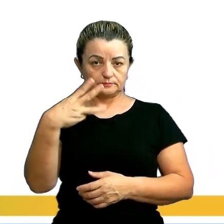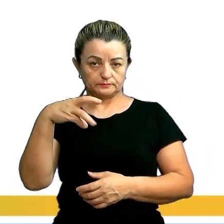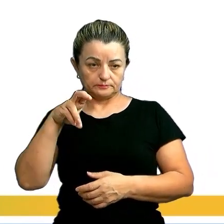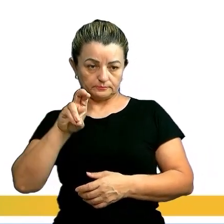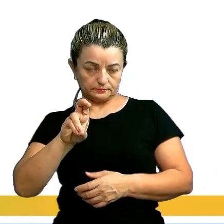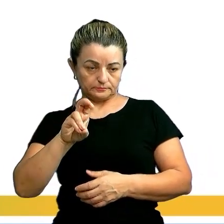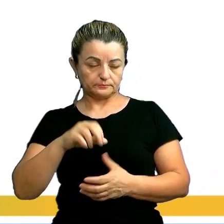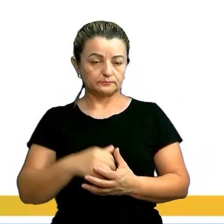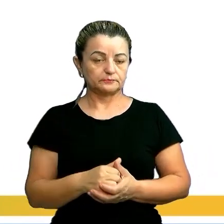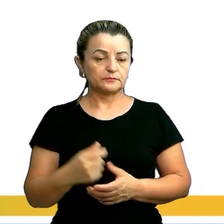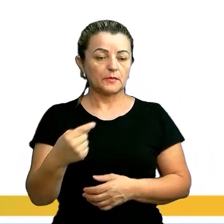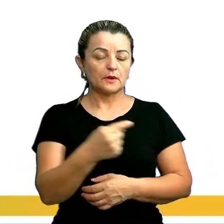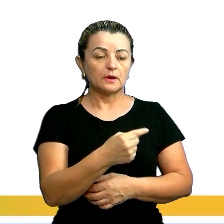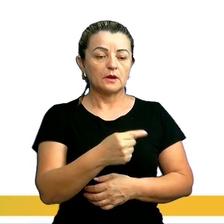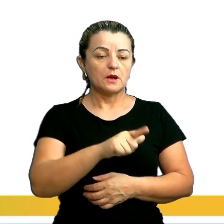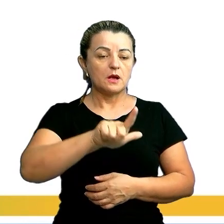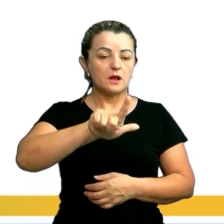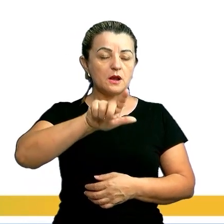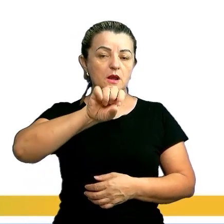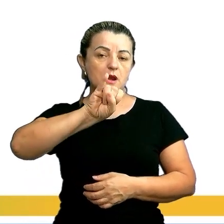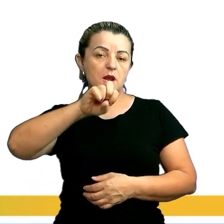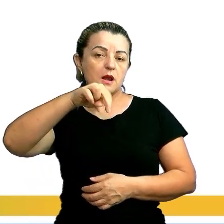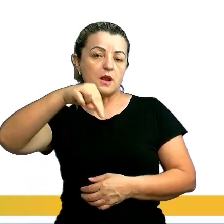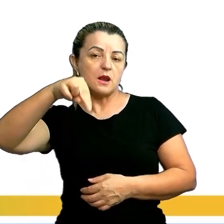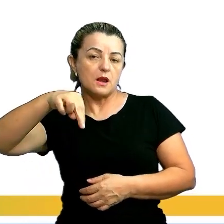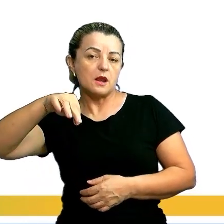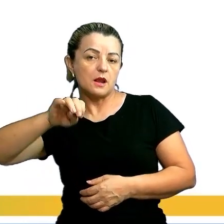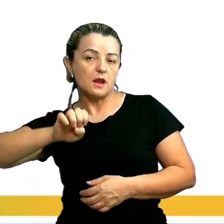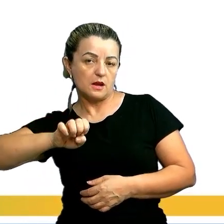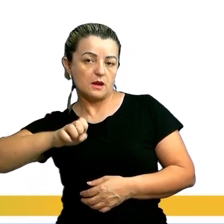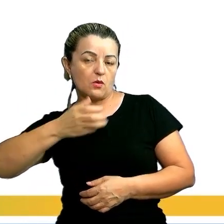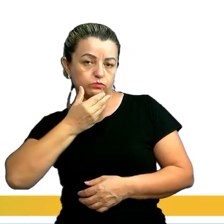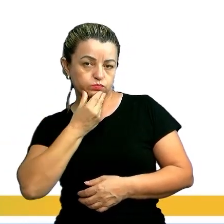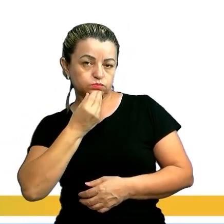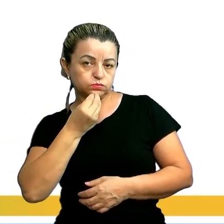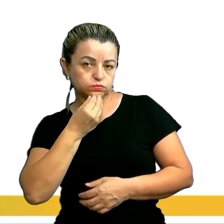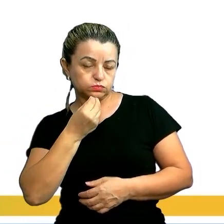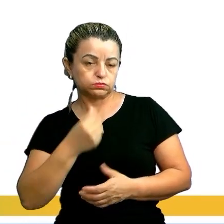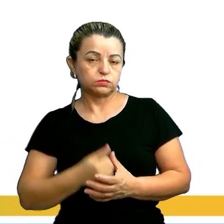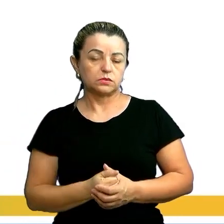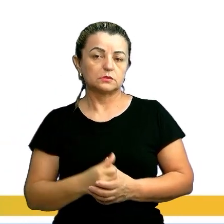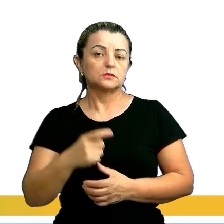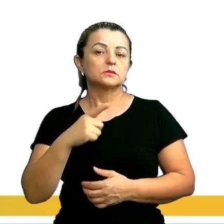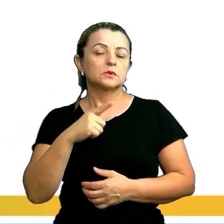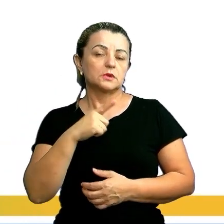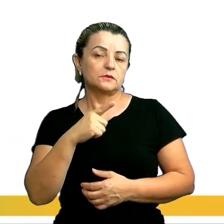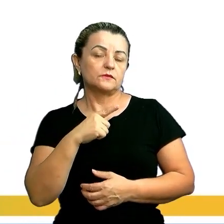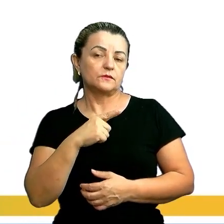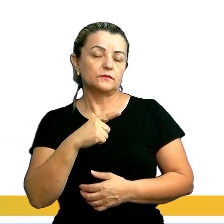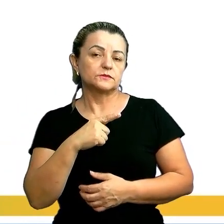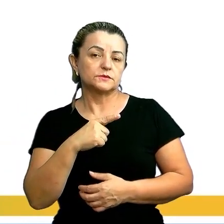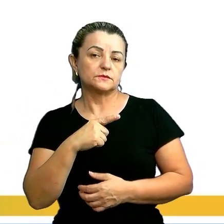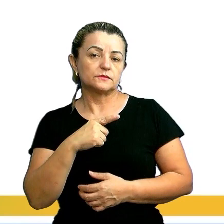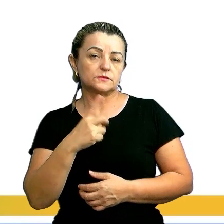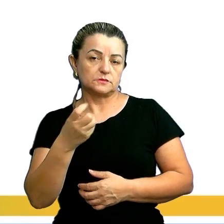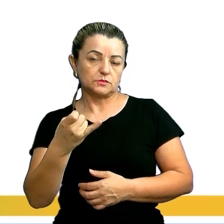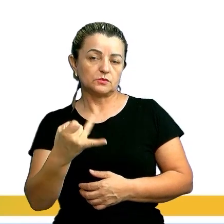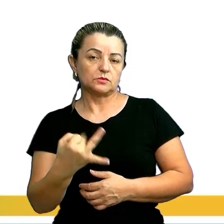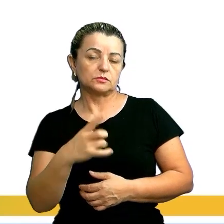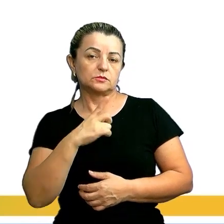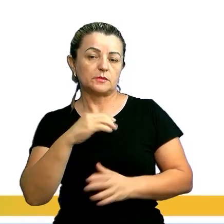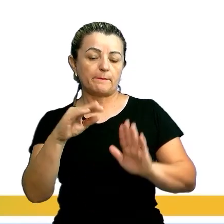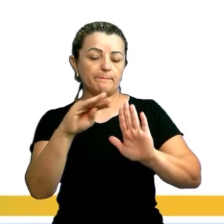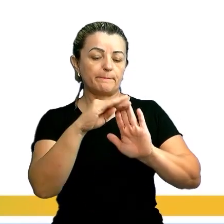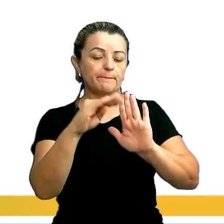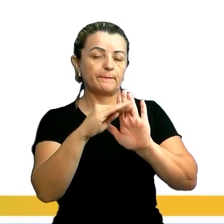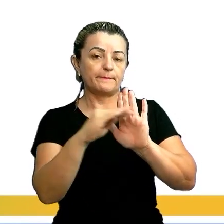o Linneu estabeleceu que haveriam várias categorias para essa